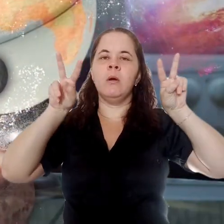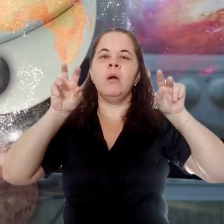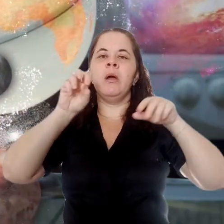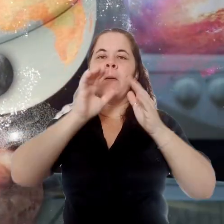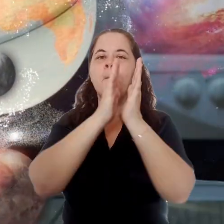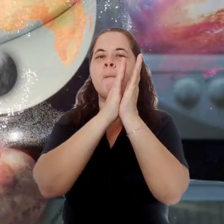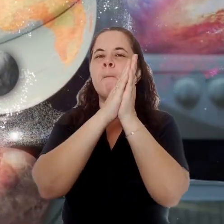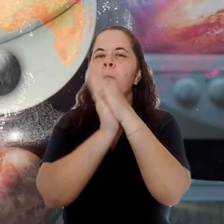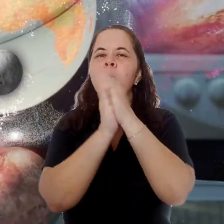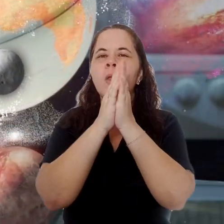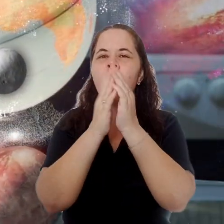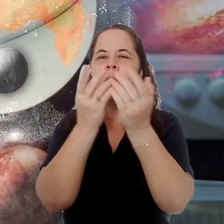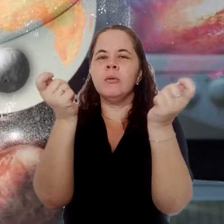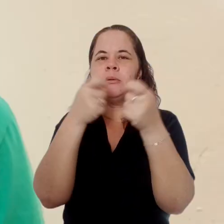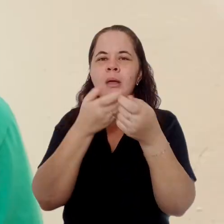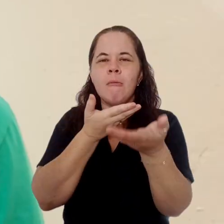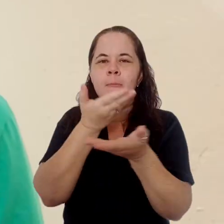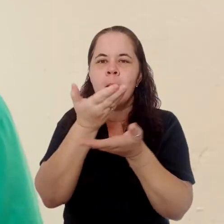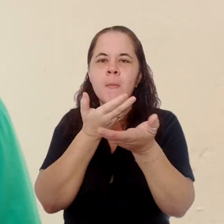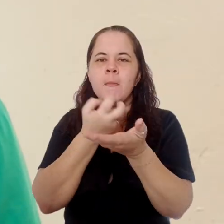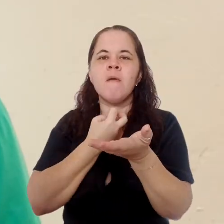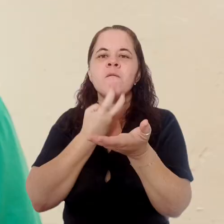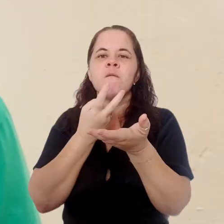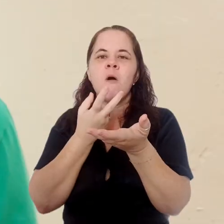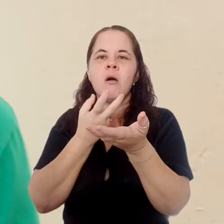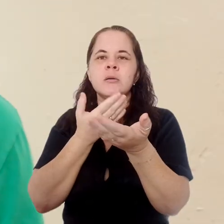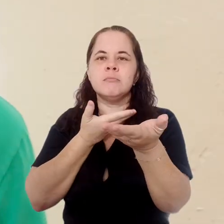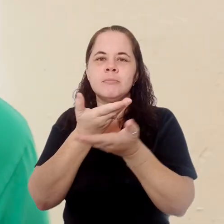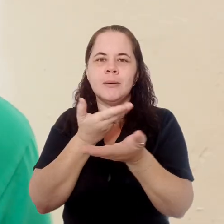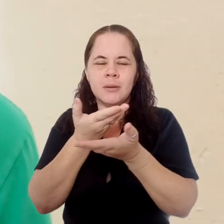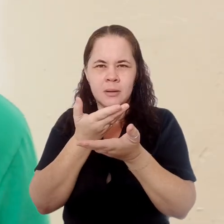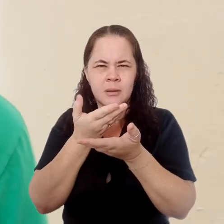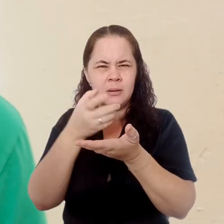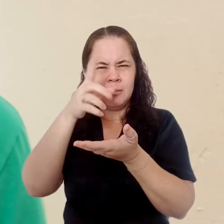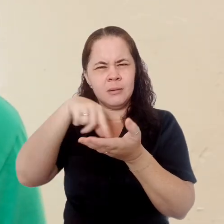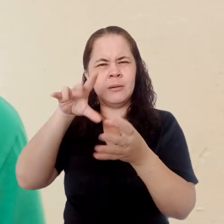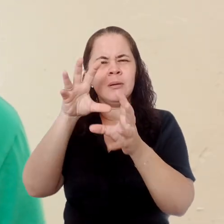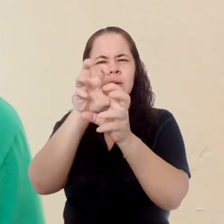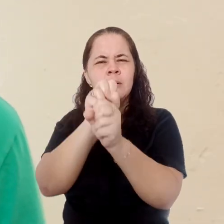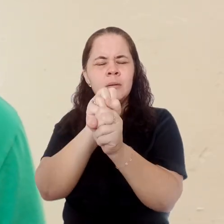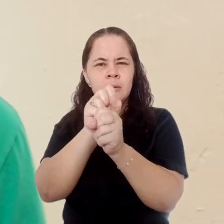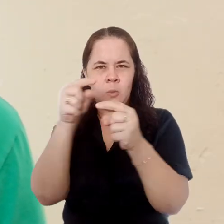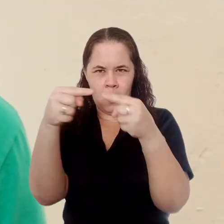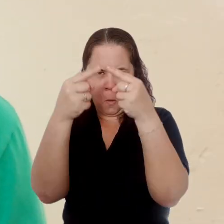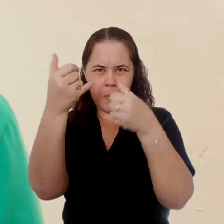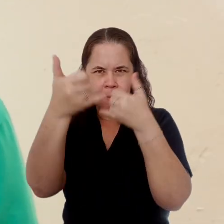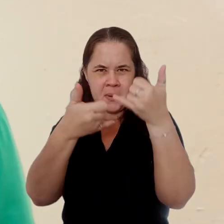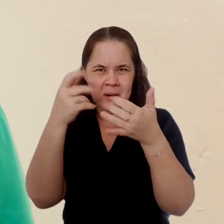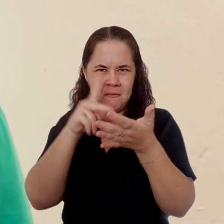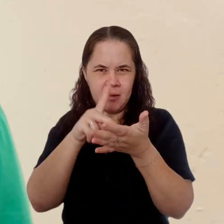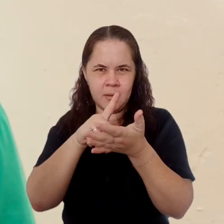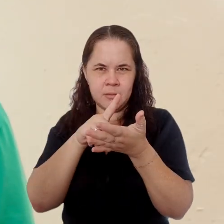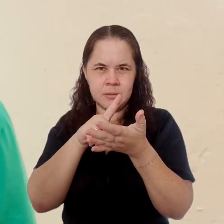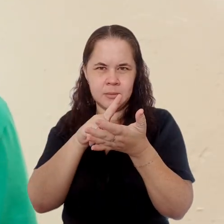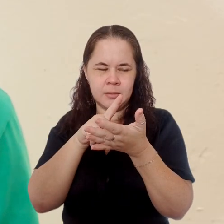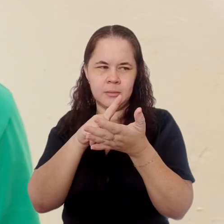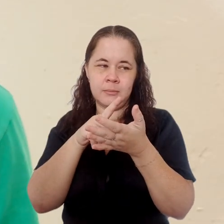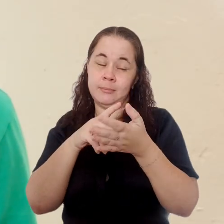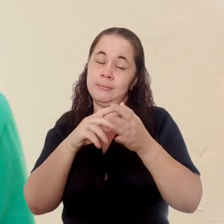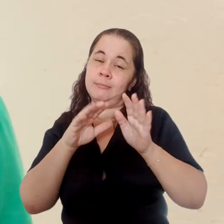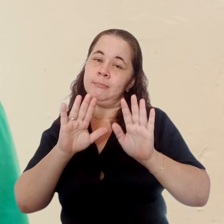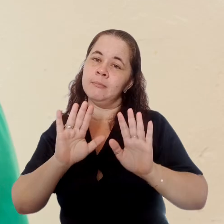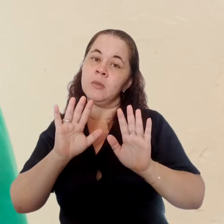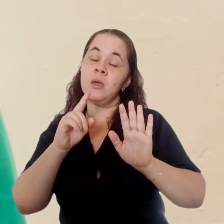voz. E eu pergunto, tudo isso é brincar de verdade? A gente pode abrir